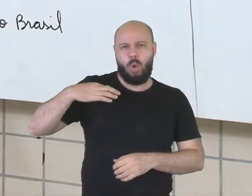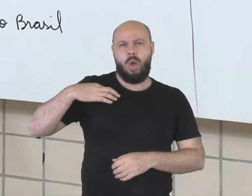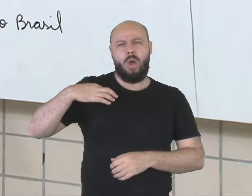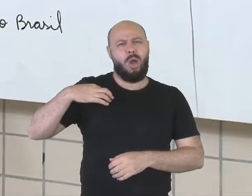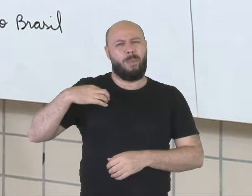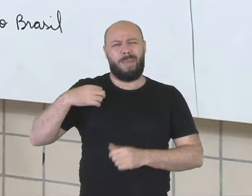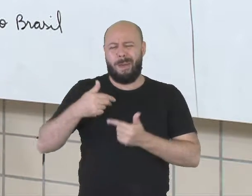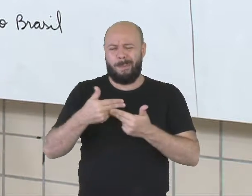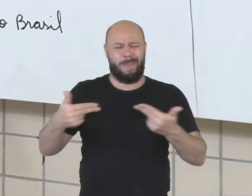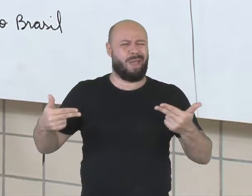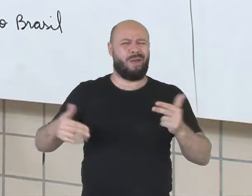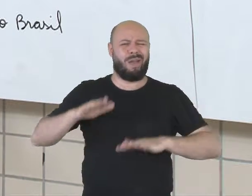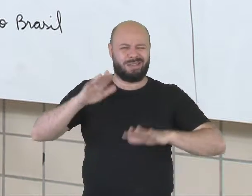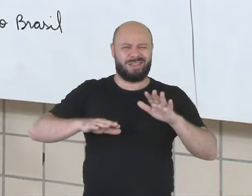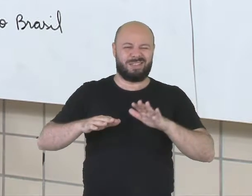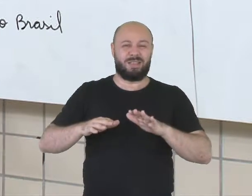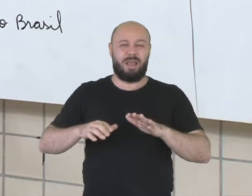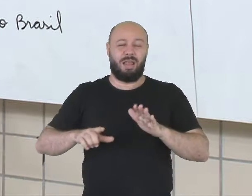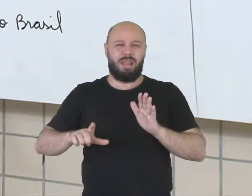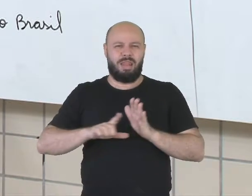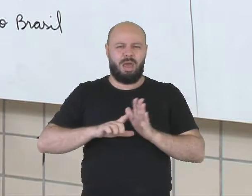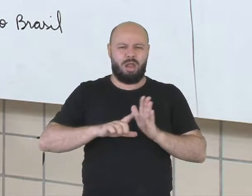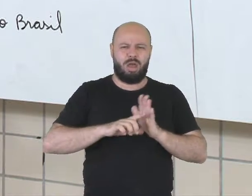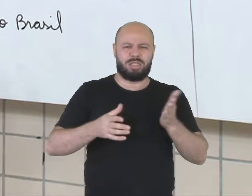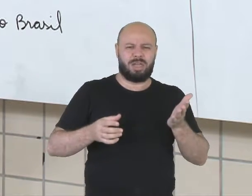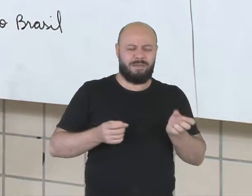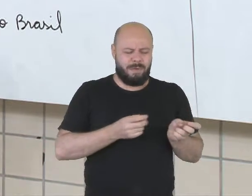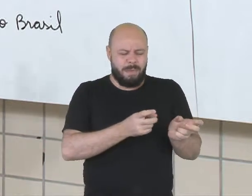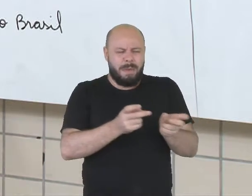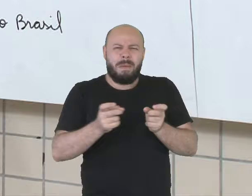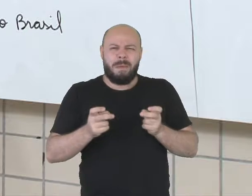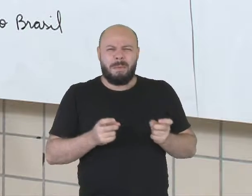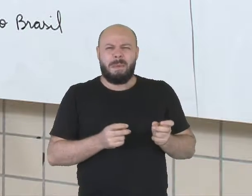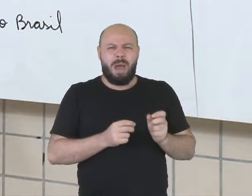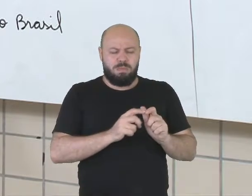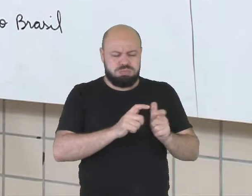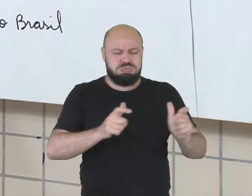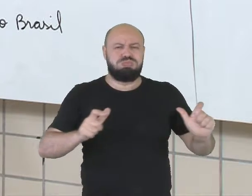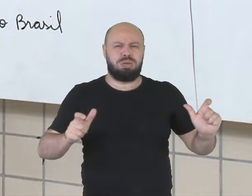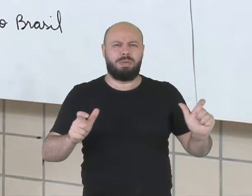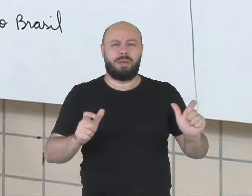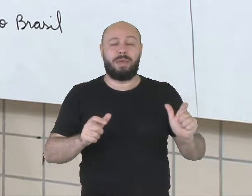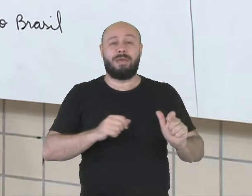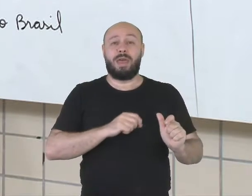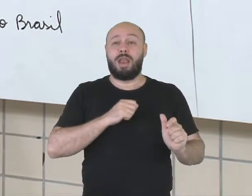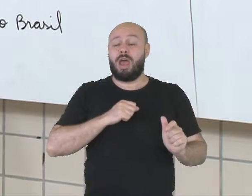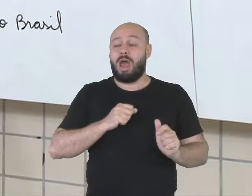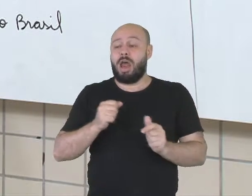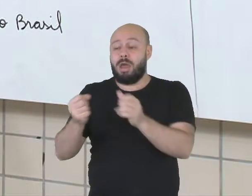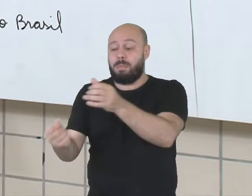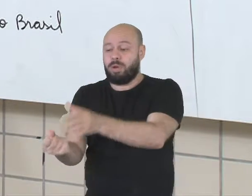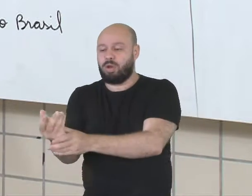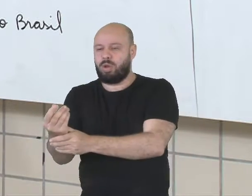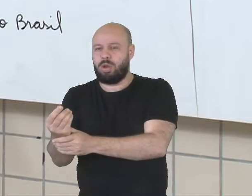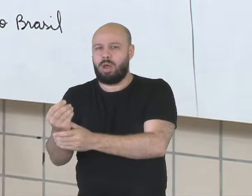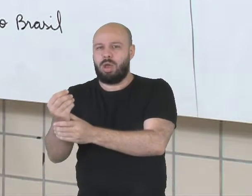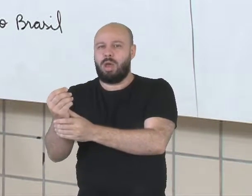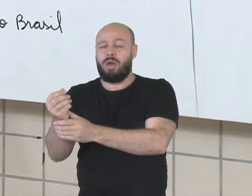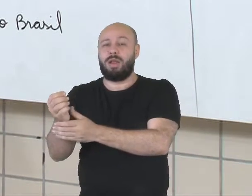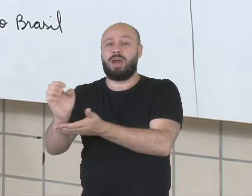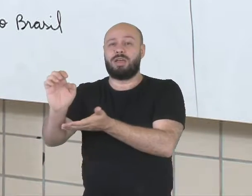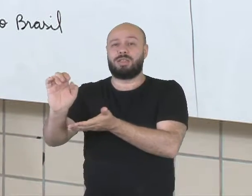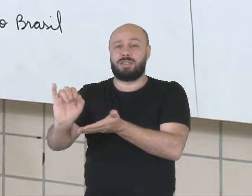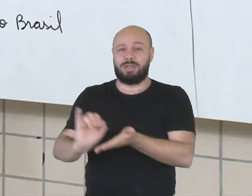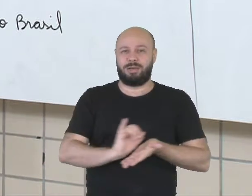compra, principalmente nessas lojas onde vendem uma quantidade muito grande de roupas, são roupas produzidas na China. É só você olhar